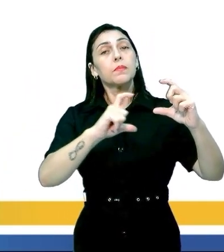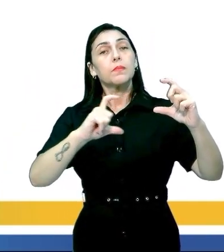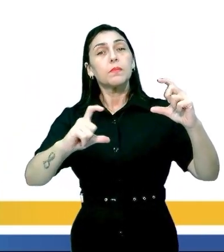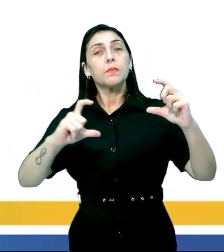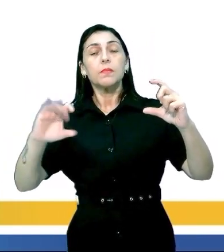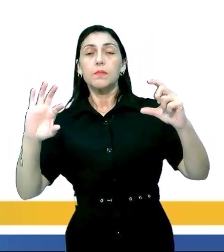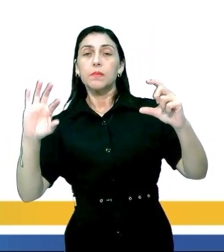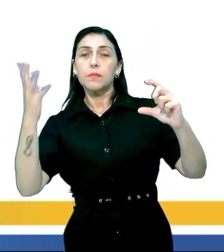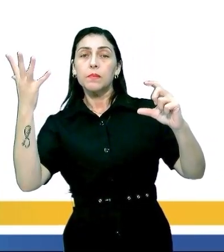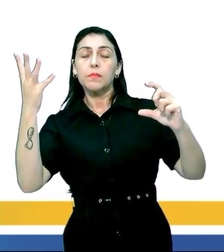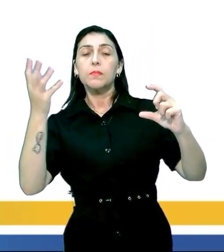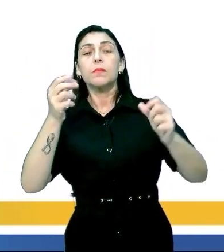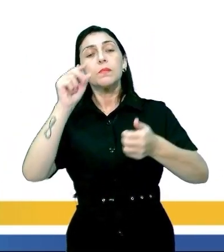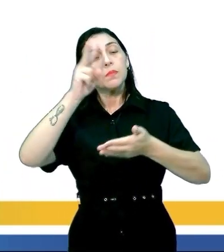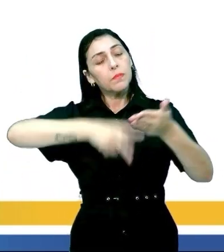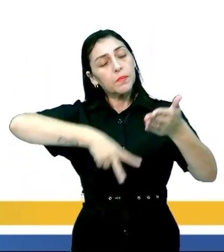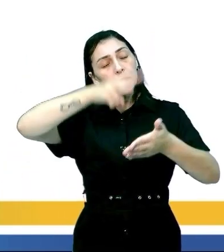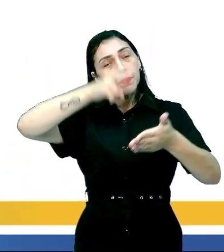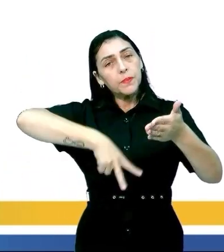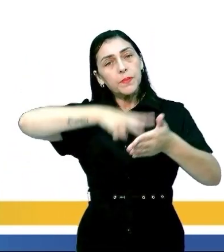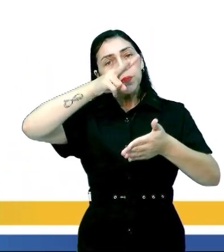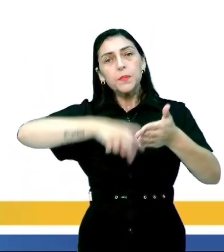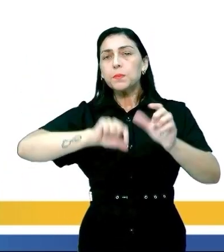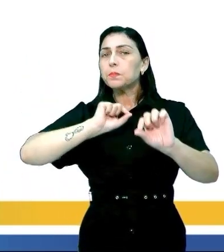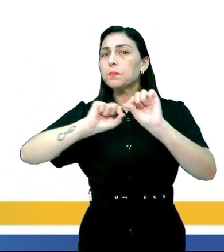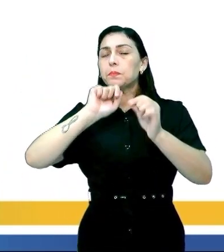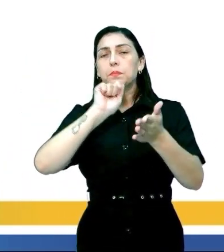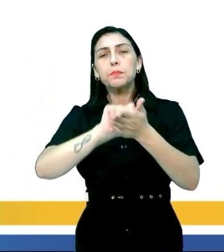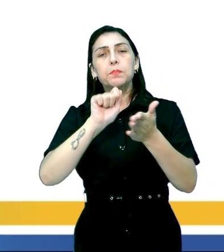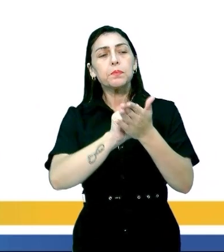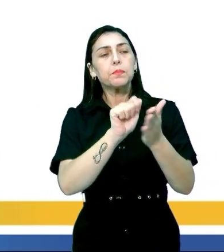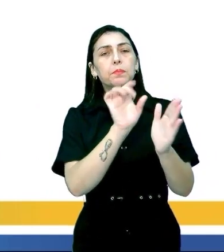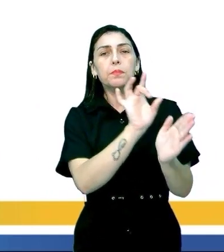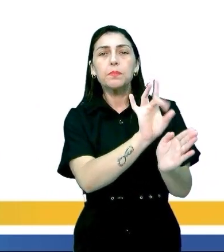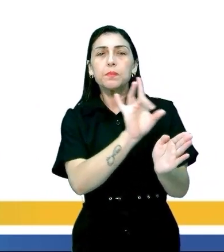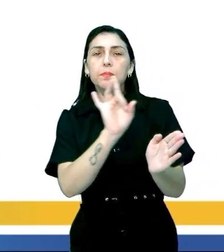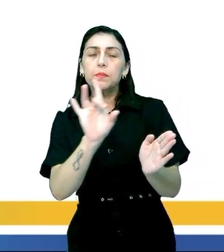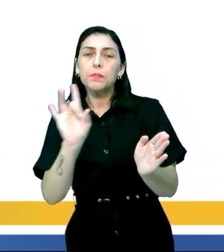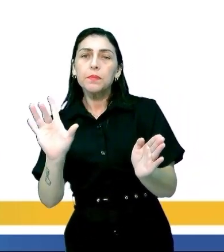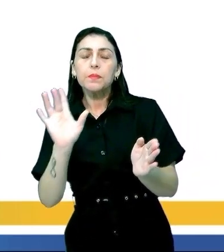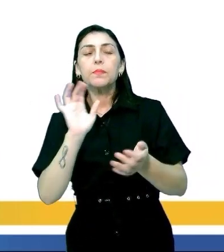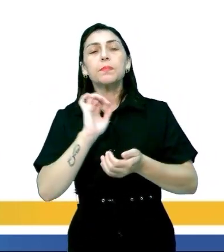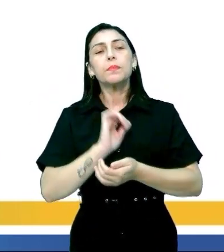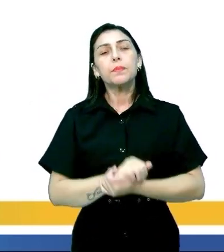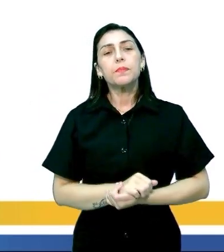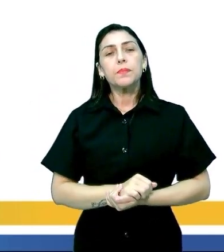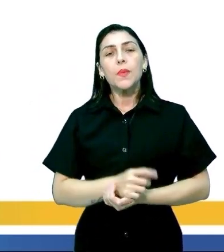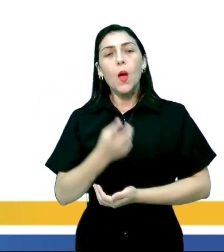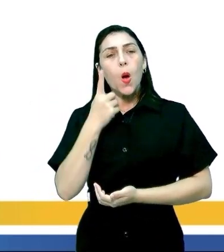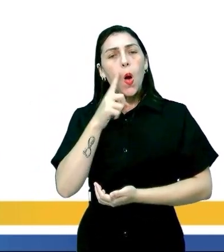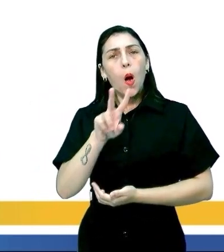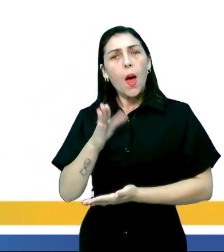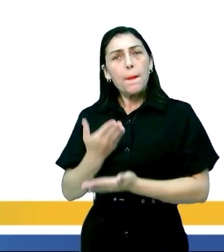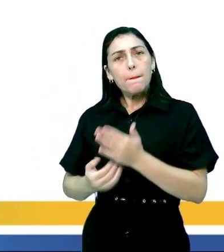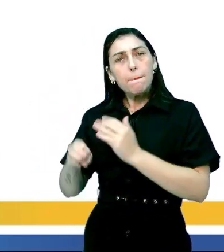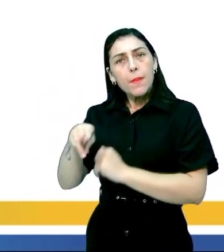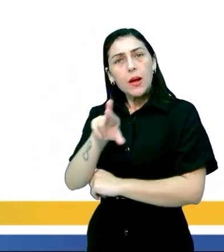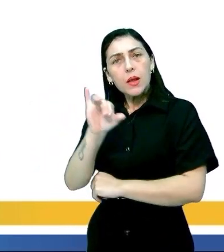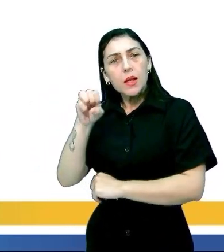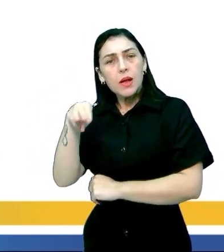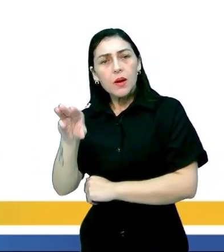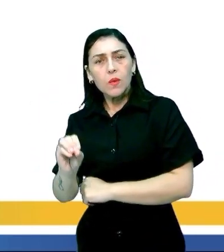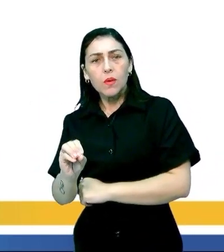cenas. Eu vou fazer a leitura, do que está escrito em cada uma dessas cenas. Olhar perdido,